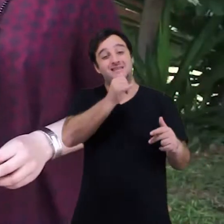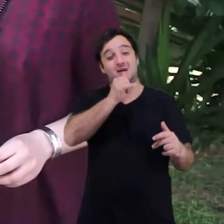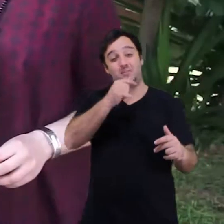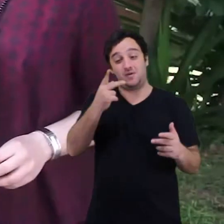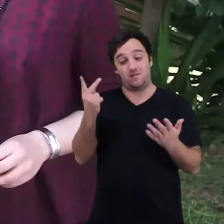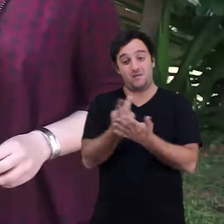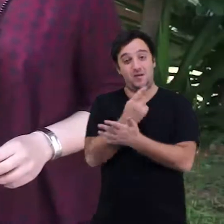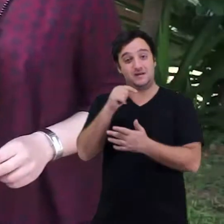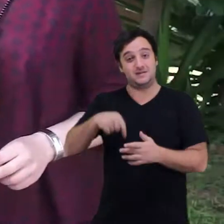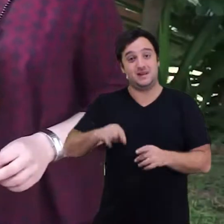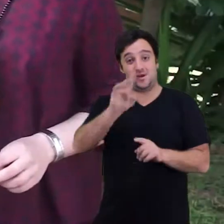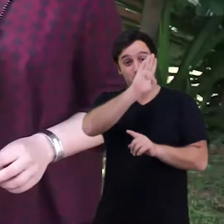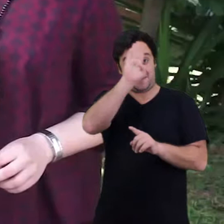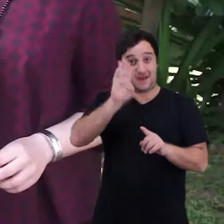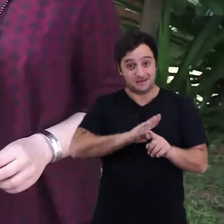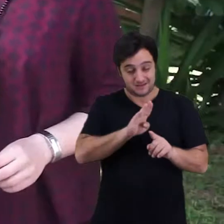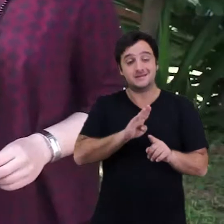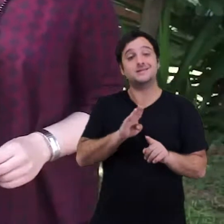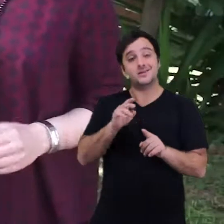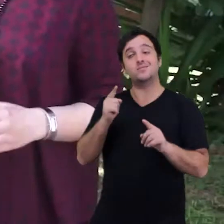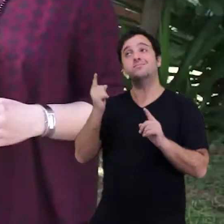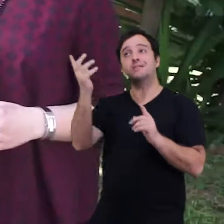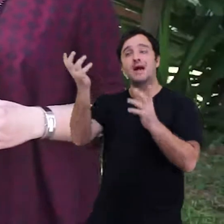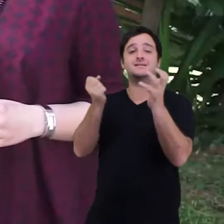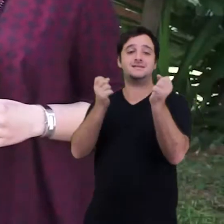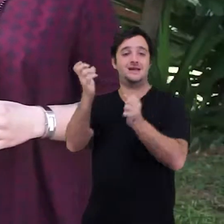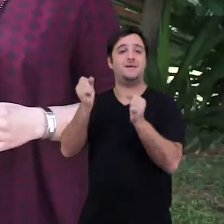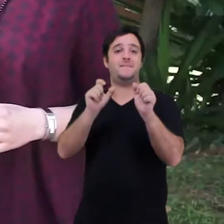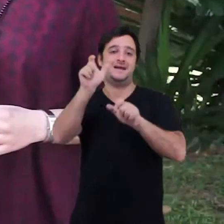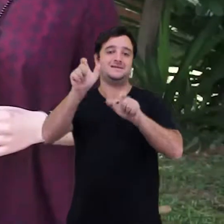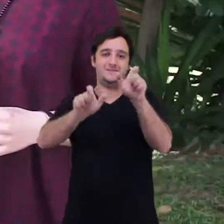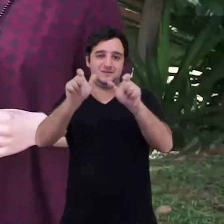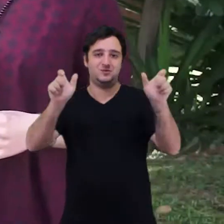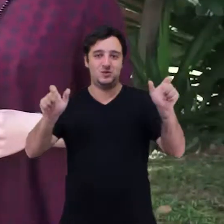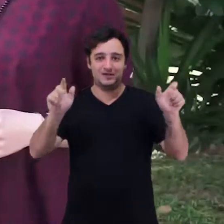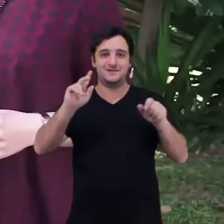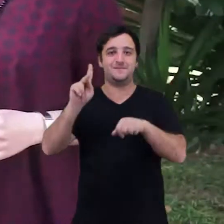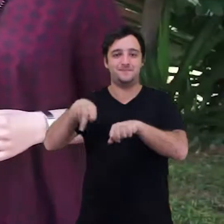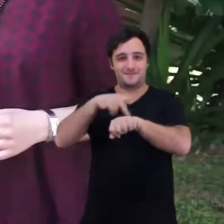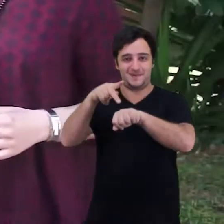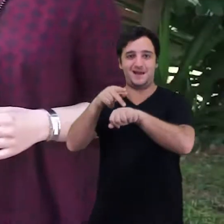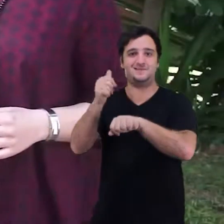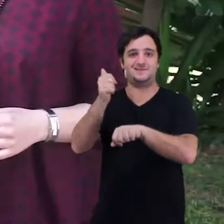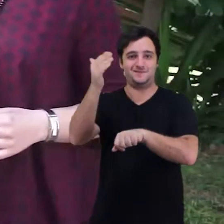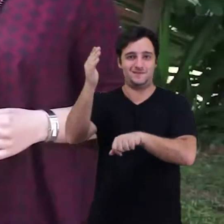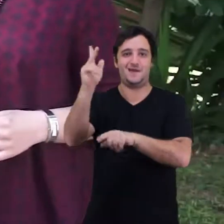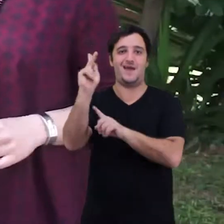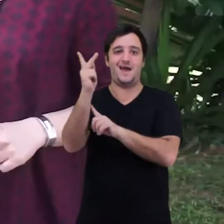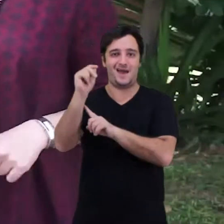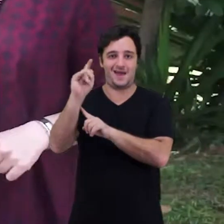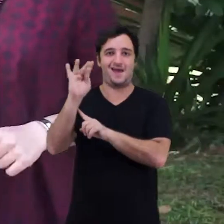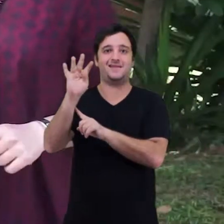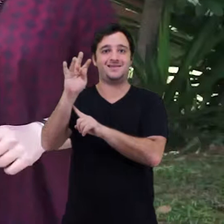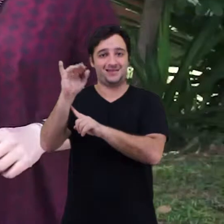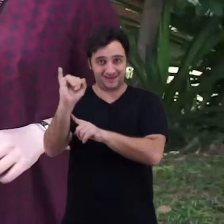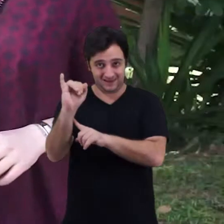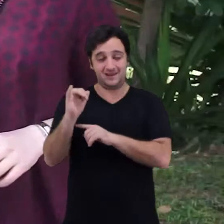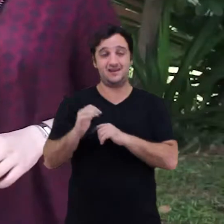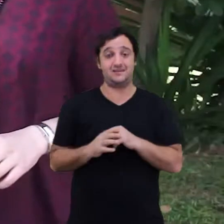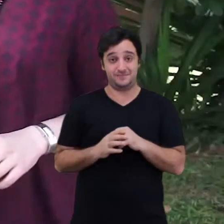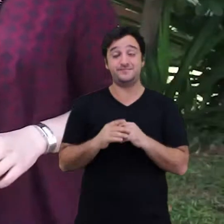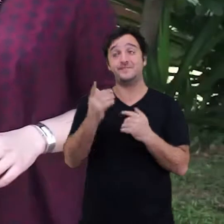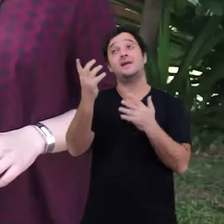status de residência permanente por razões humanitárias, mas quando a gente tem alguma questão, né,